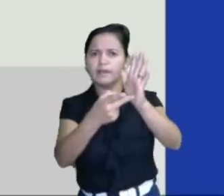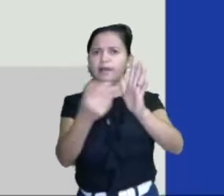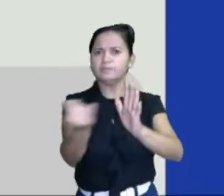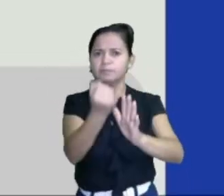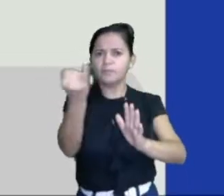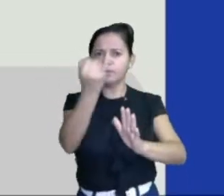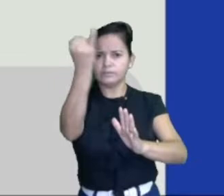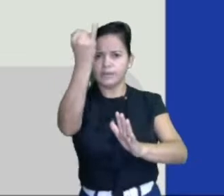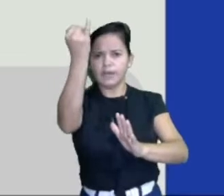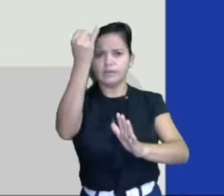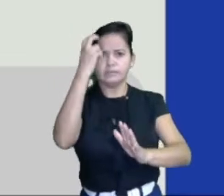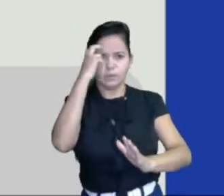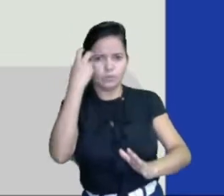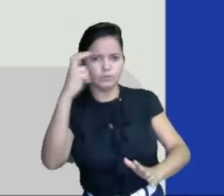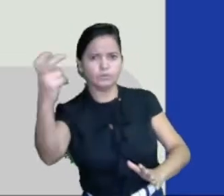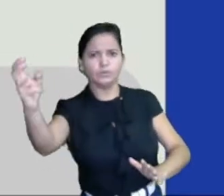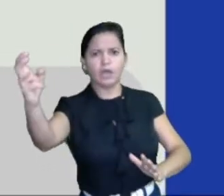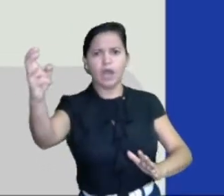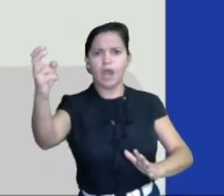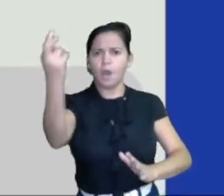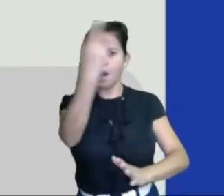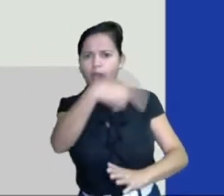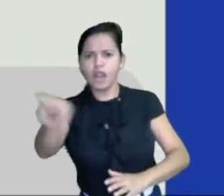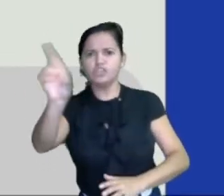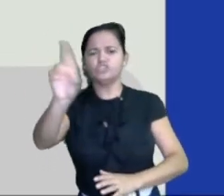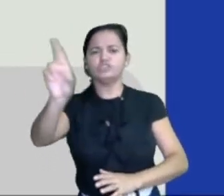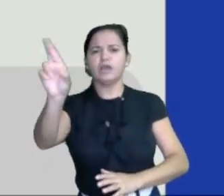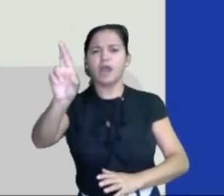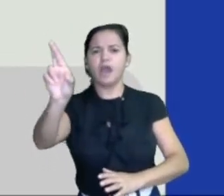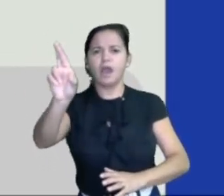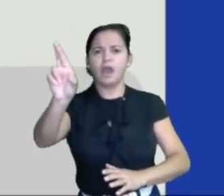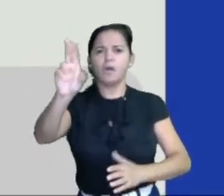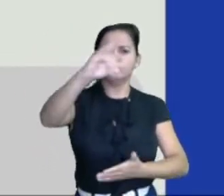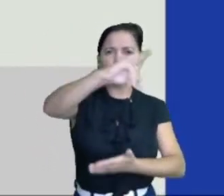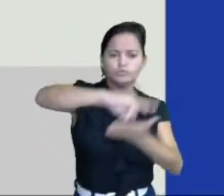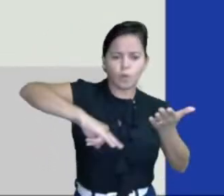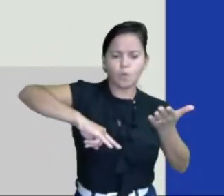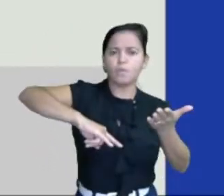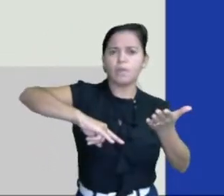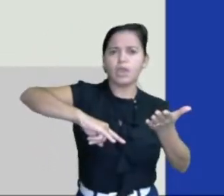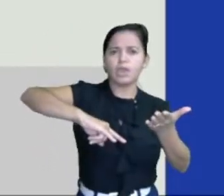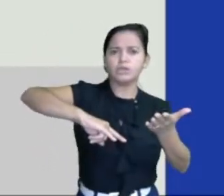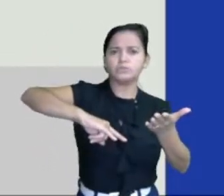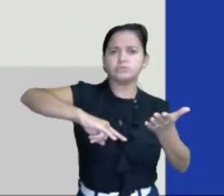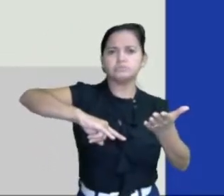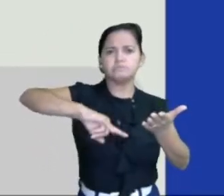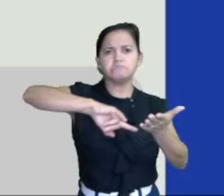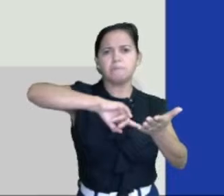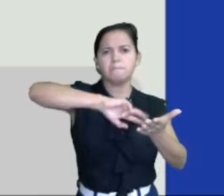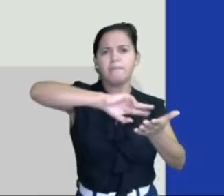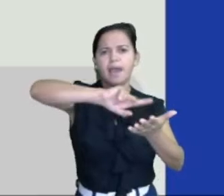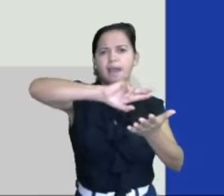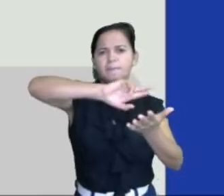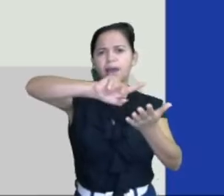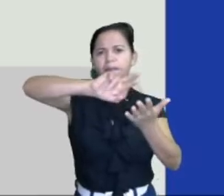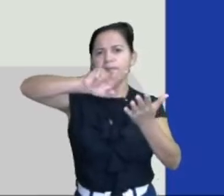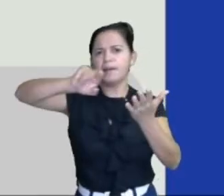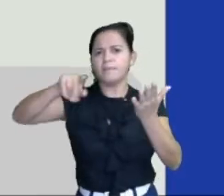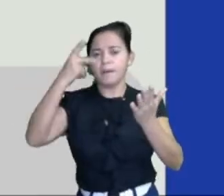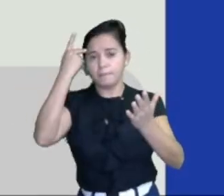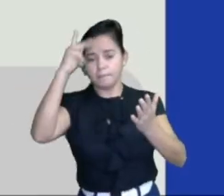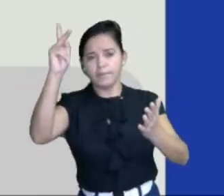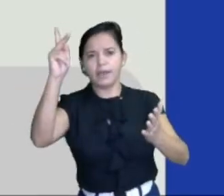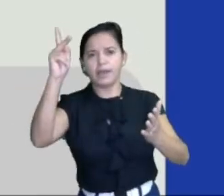artística, cultural, religiosa, documental ou estética para a